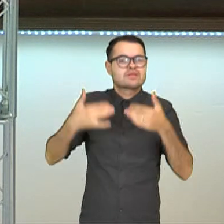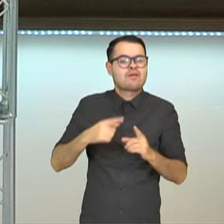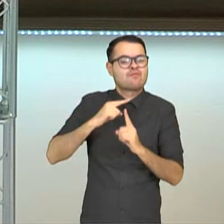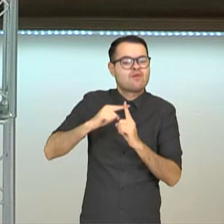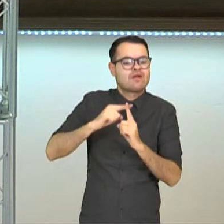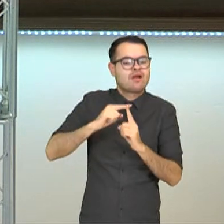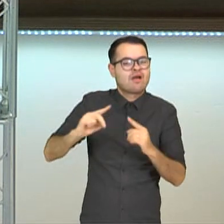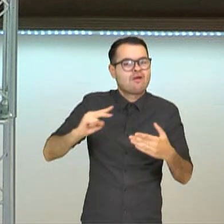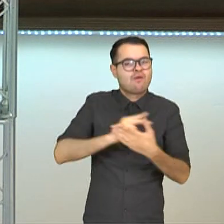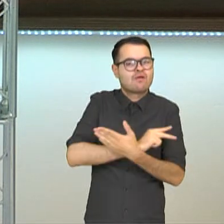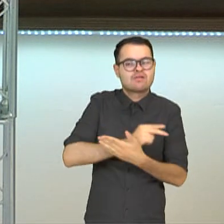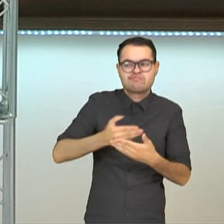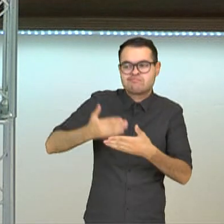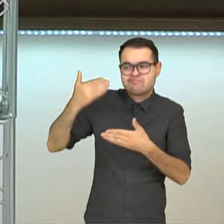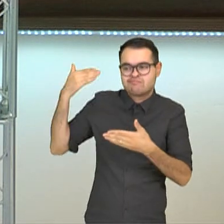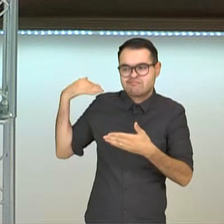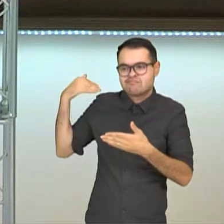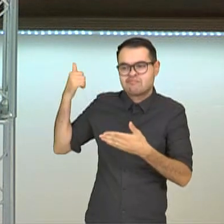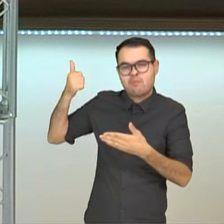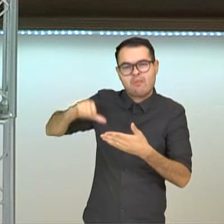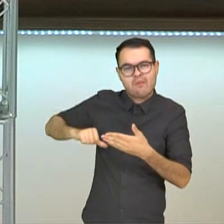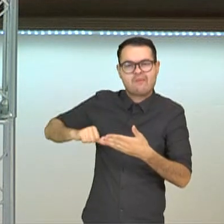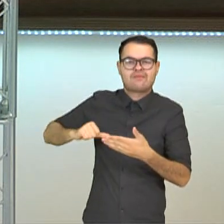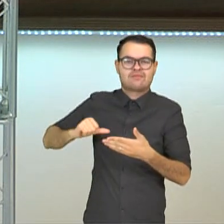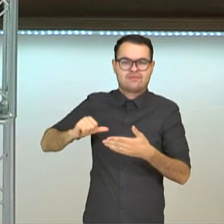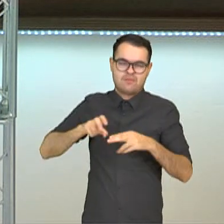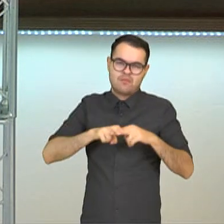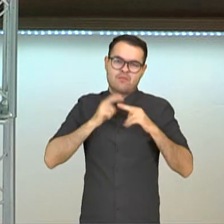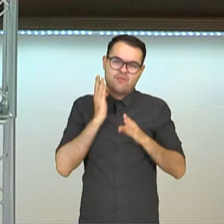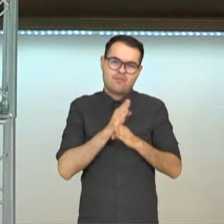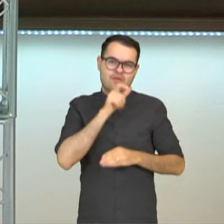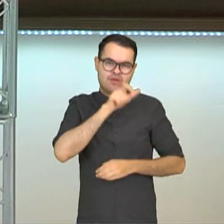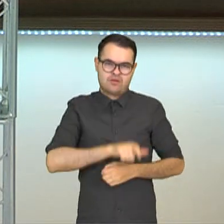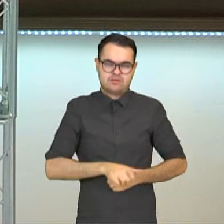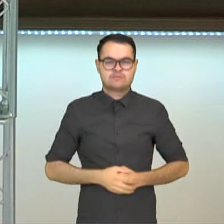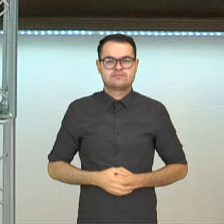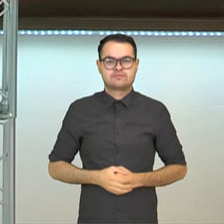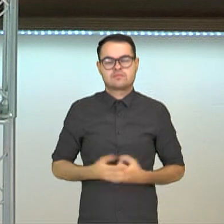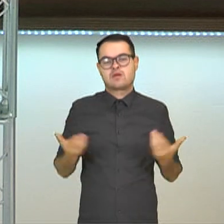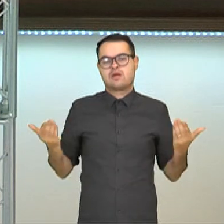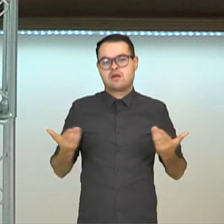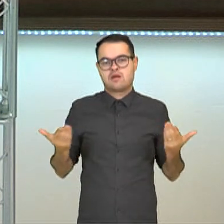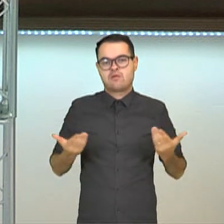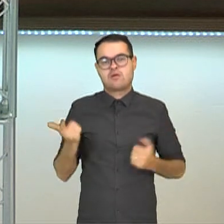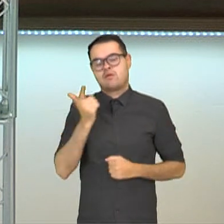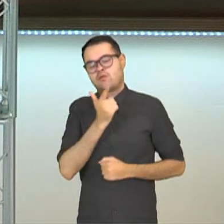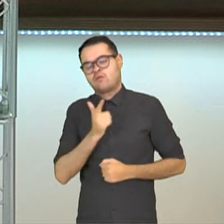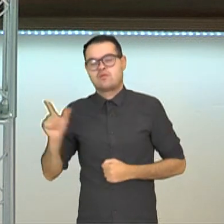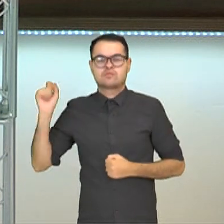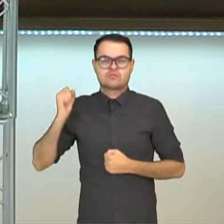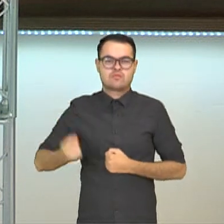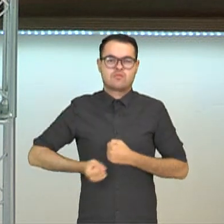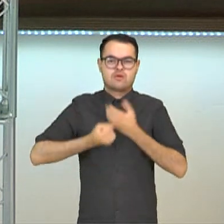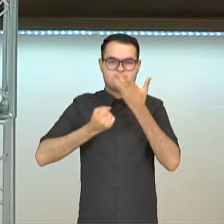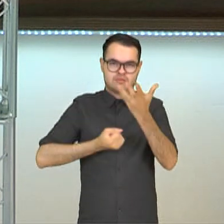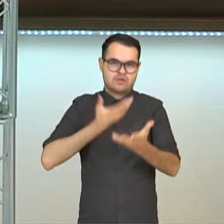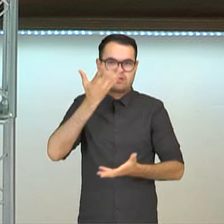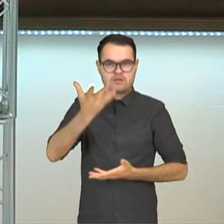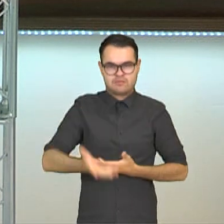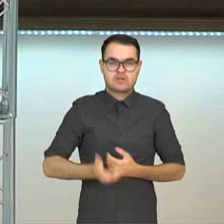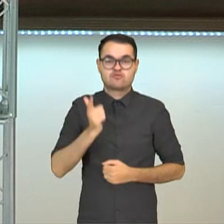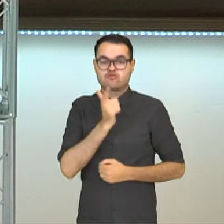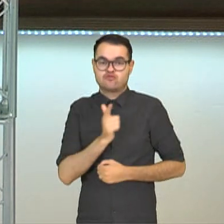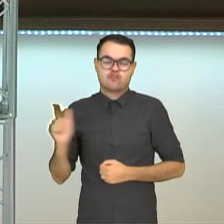de algumas coisas não terem dado certo para ele. Ok? Agora nós vamos ler um outro poema de uma outra